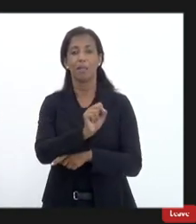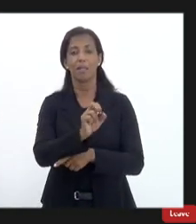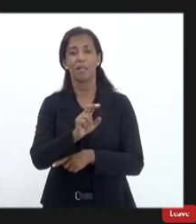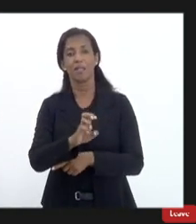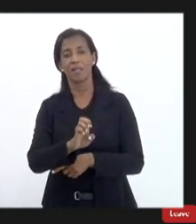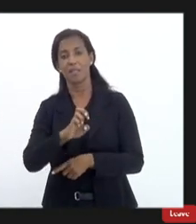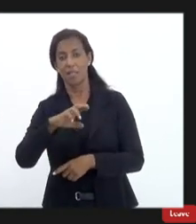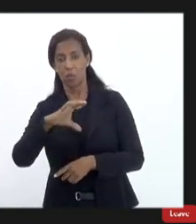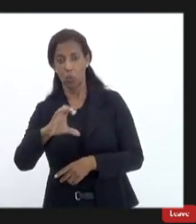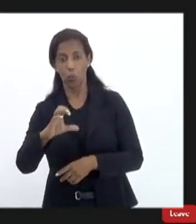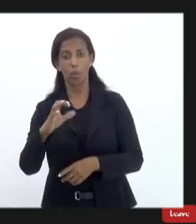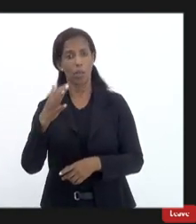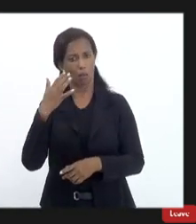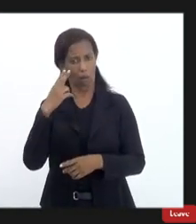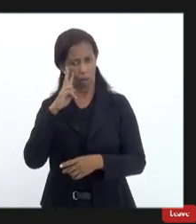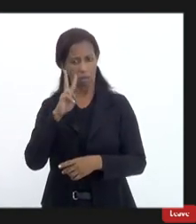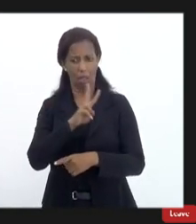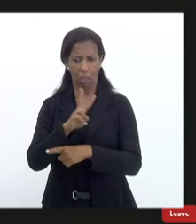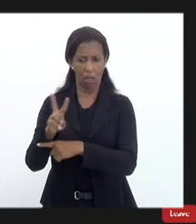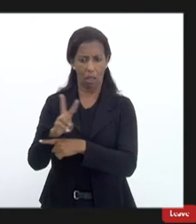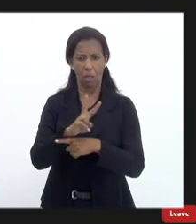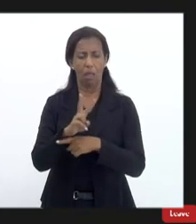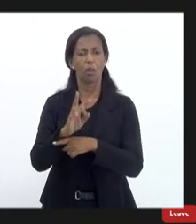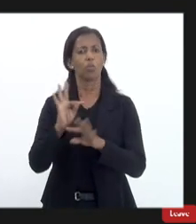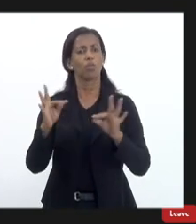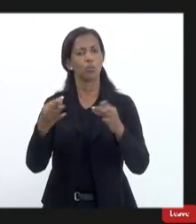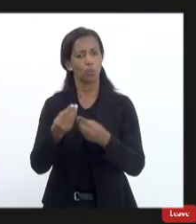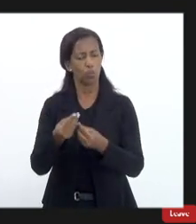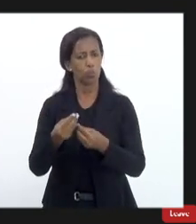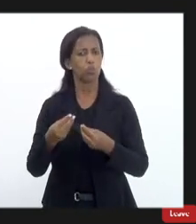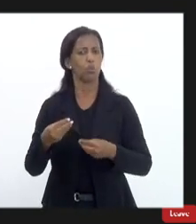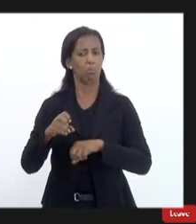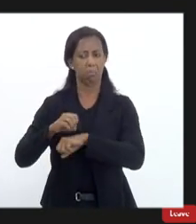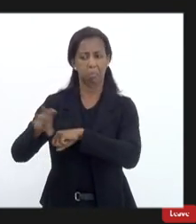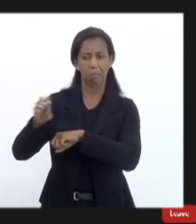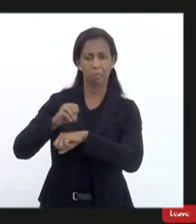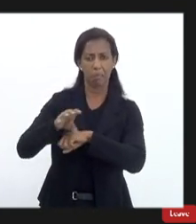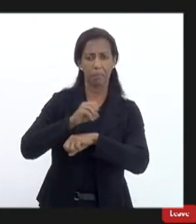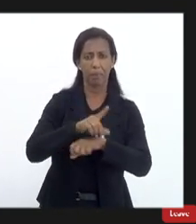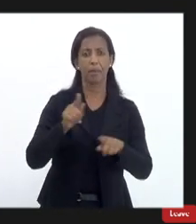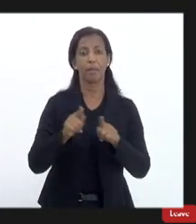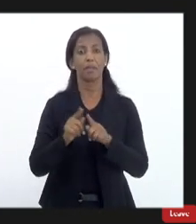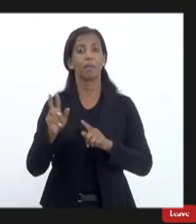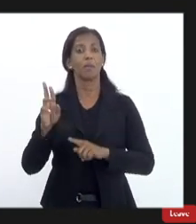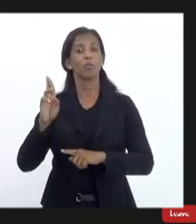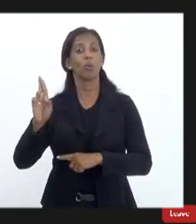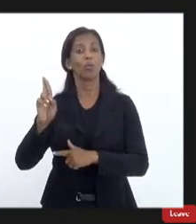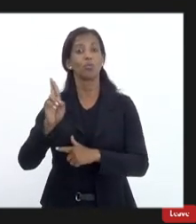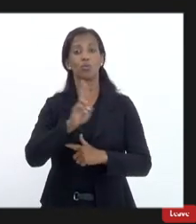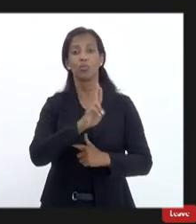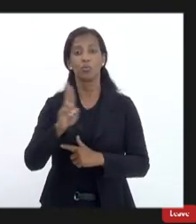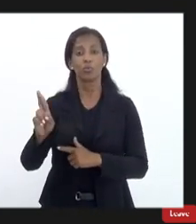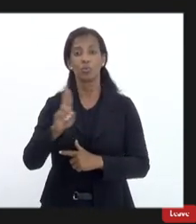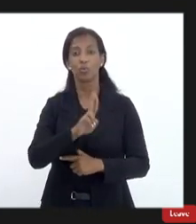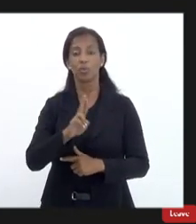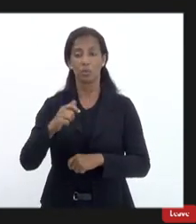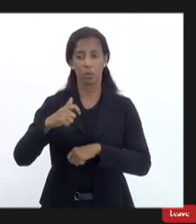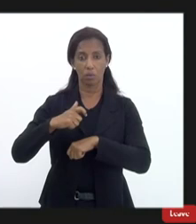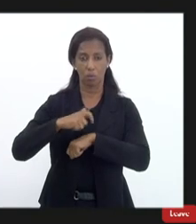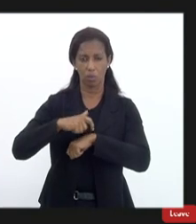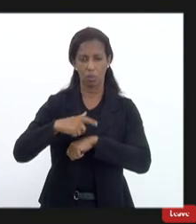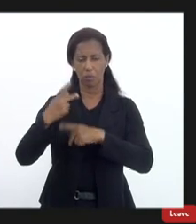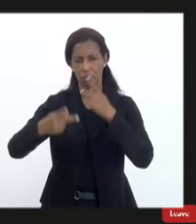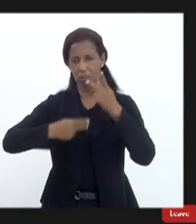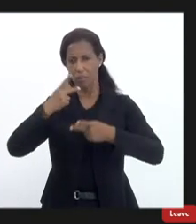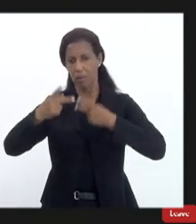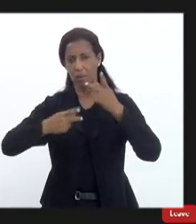recebe e dá atenção aos nossos encaminhamentos, e obrigado a todos os demais representantes que, no momento de sua fala, vem